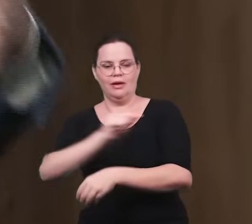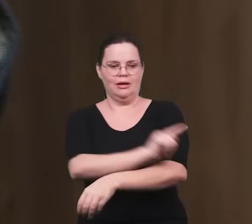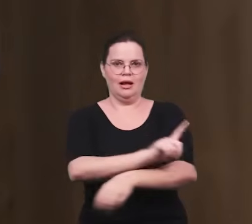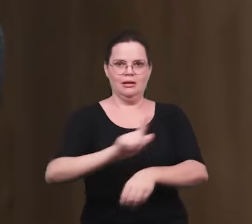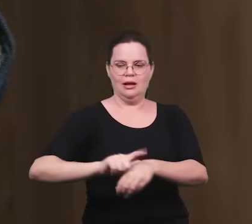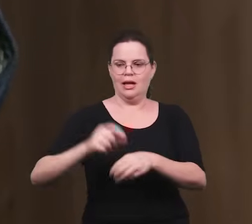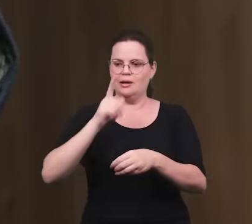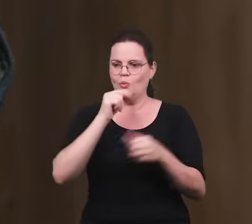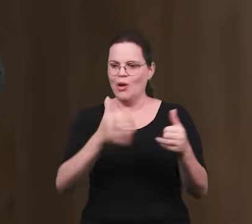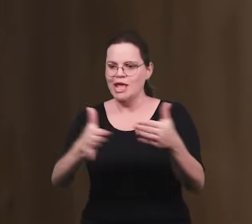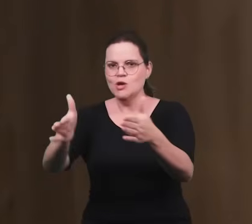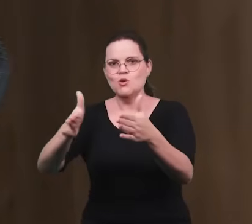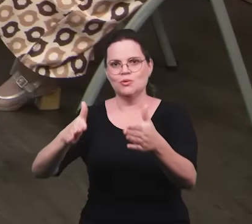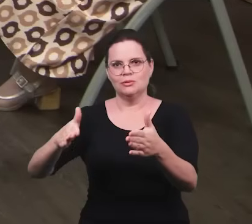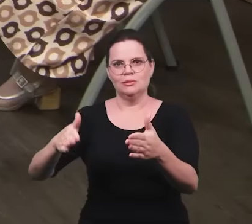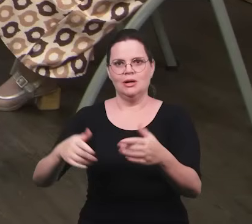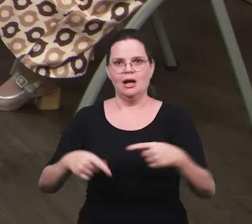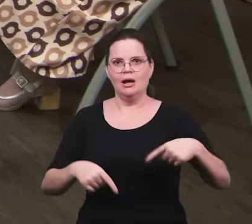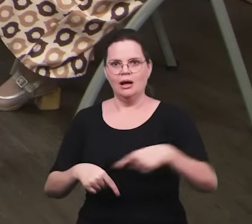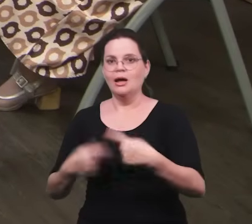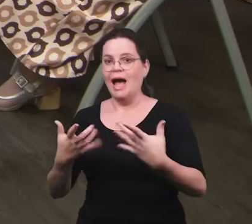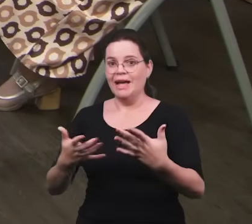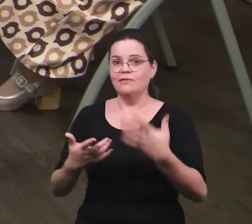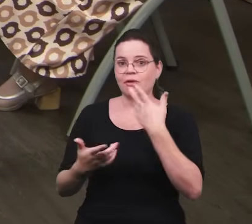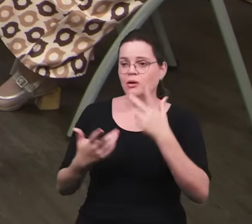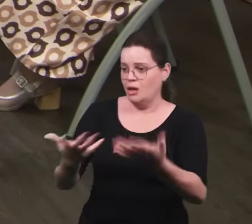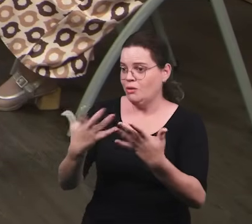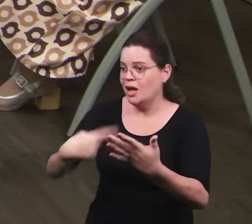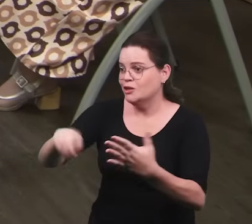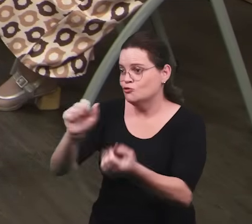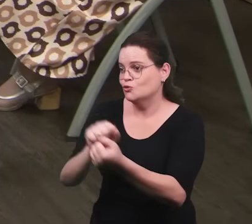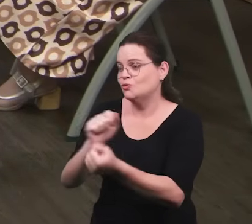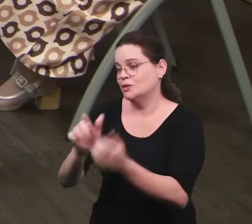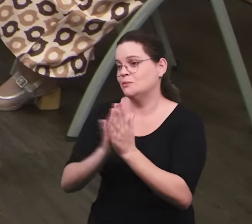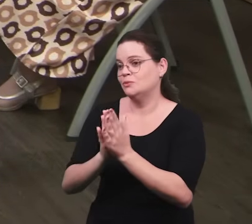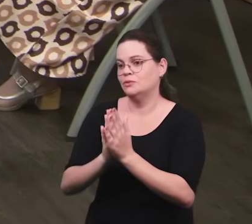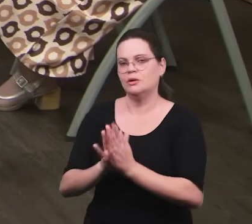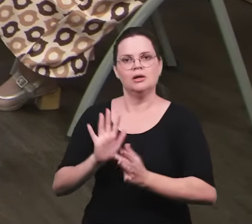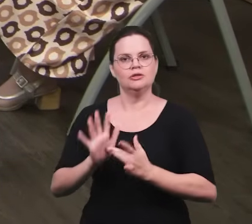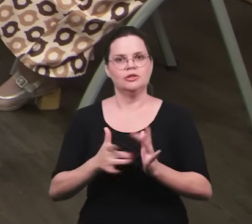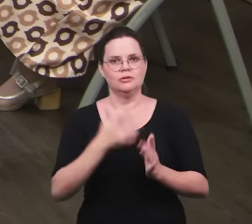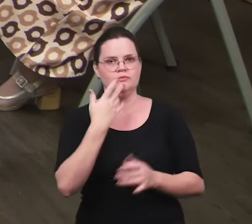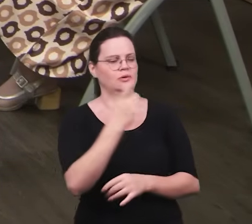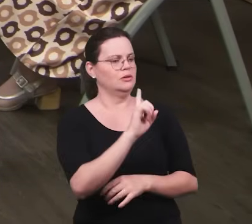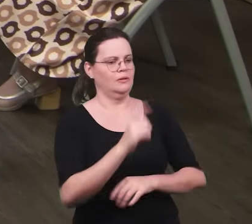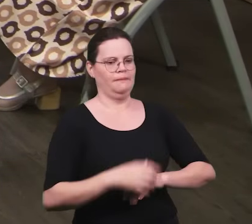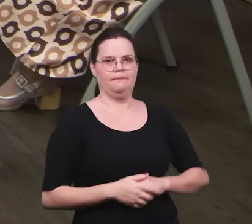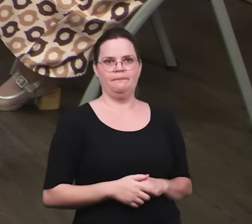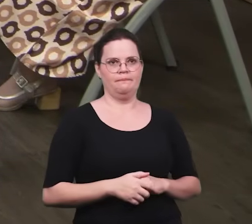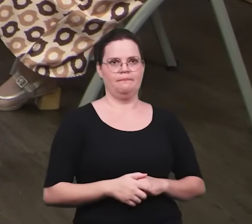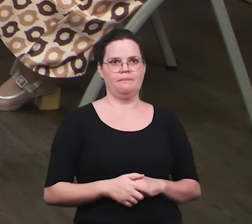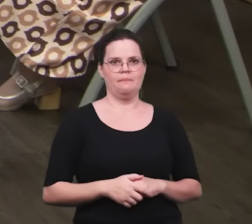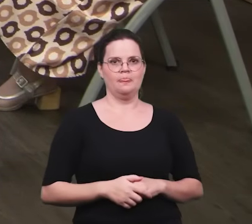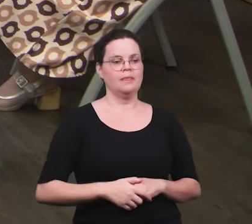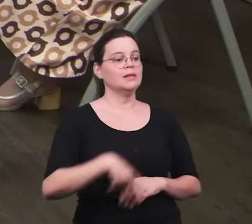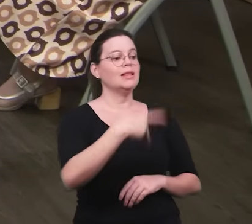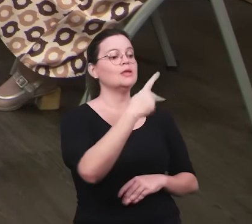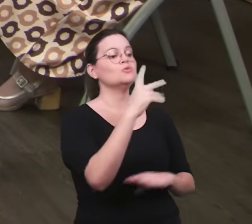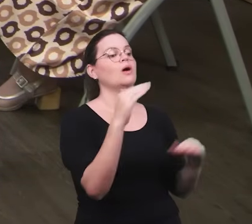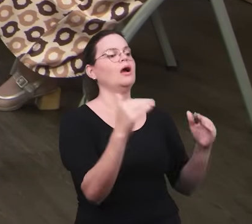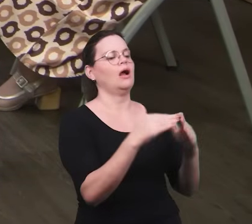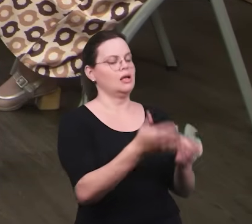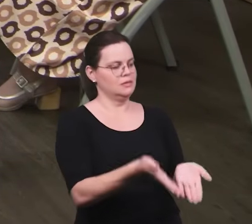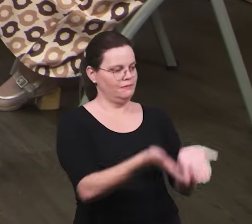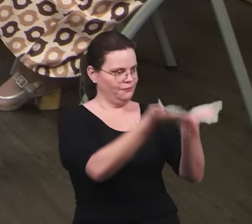mesma coisa. E esse rapaz, ele fala, mestre, eu quero ir com o senhor. E o que Jesus falou para ele? Não, você não vai vir comigo. Vai para sua